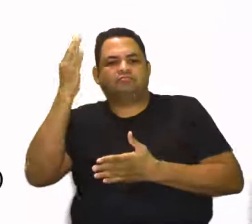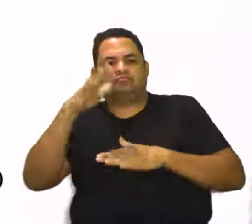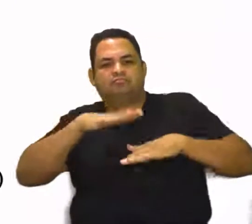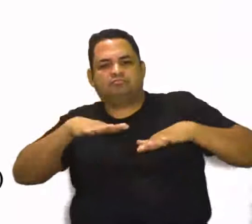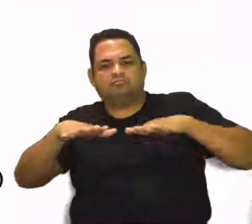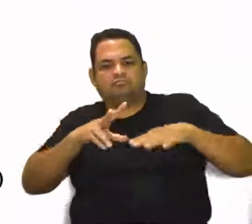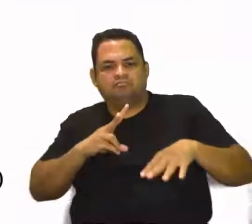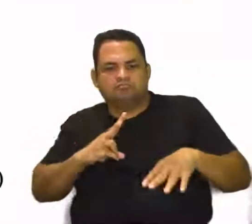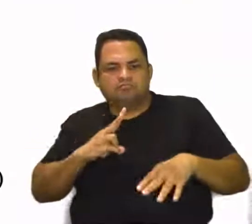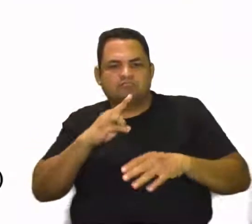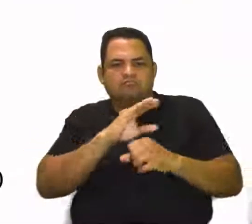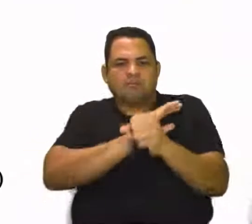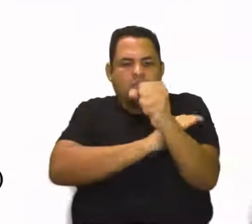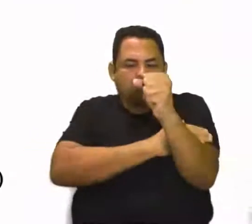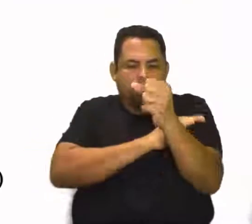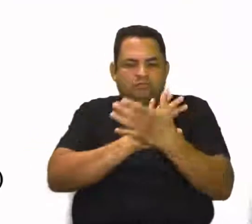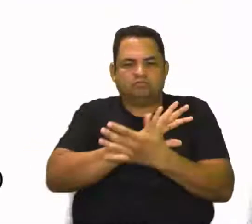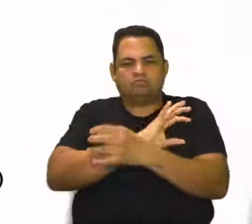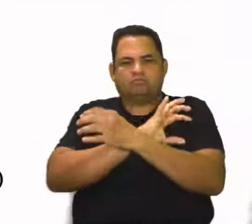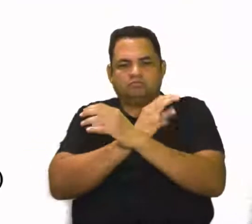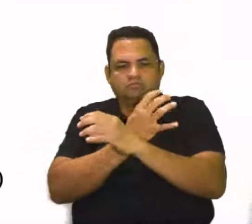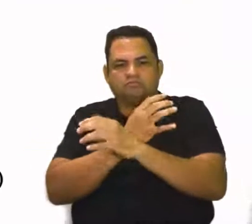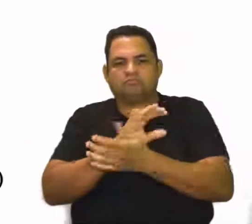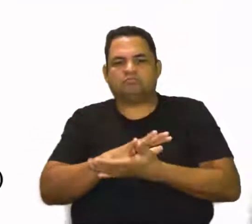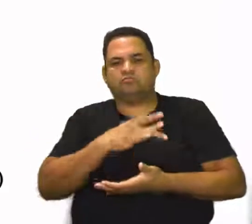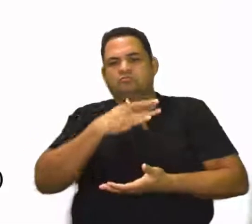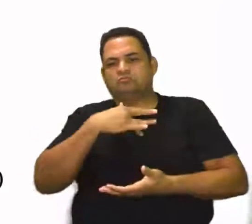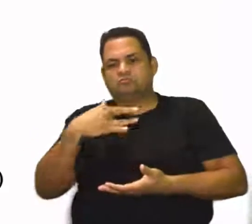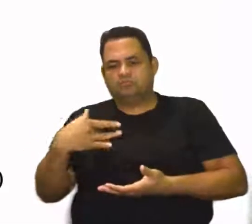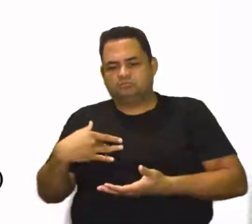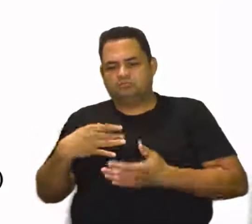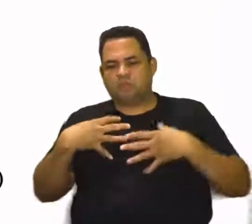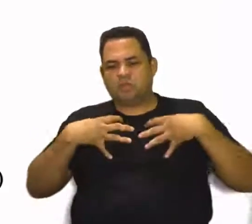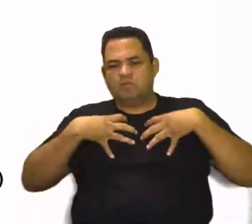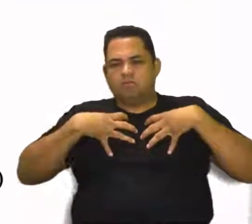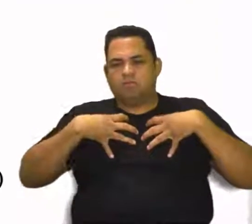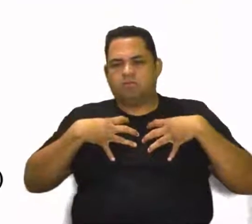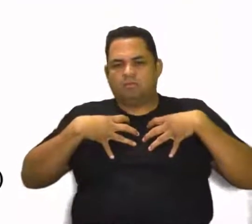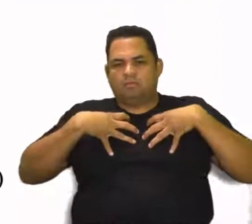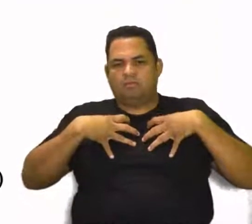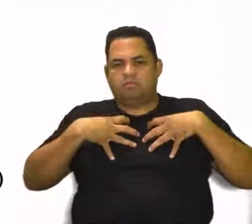se movimentar, fortalecimento dos músculos, dos ossos e saúde dos